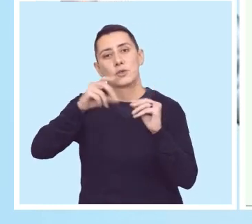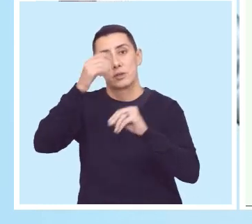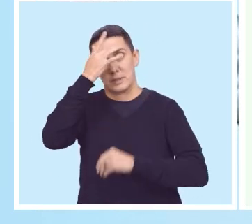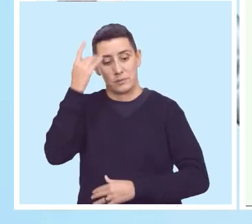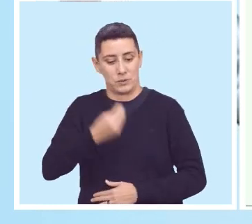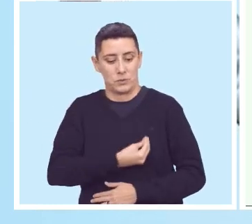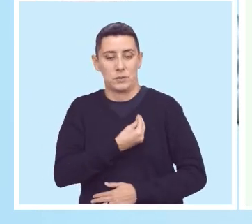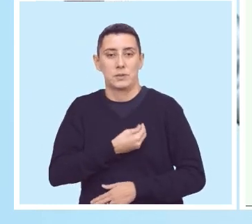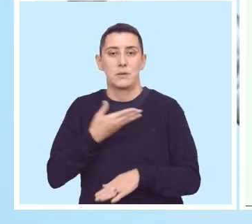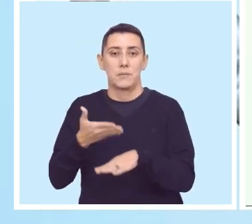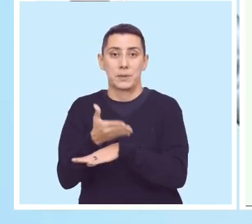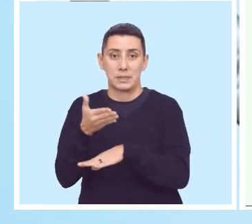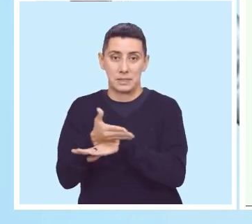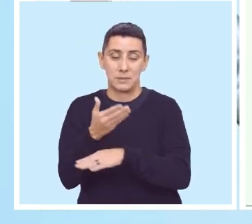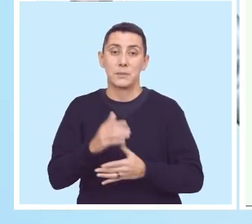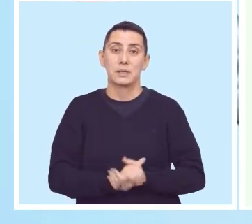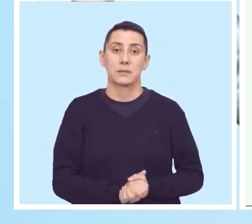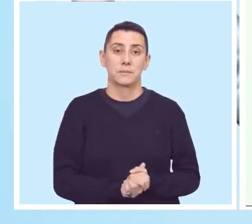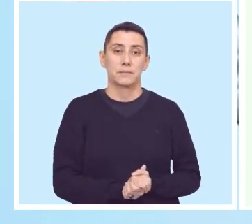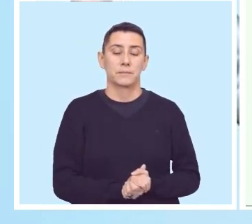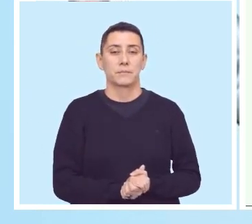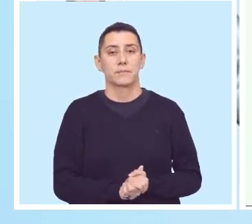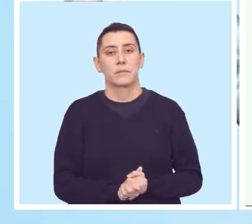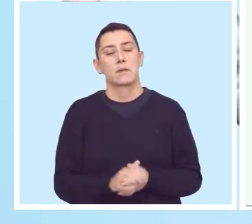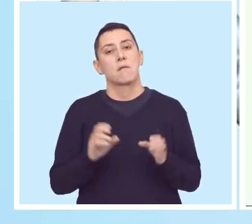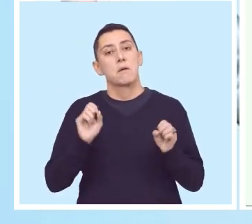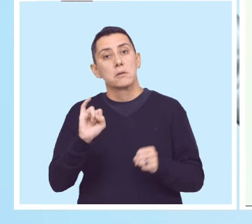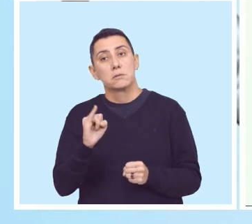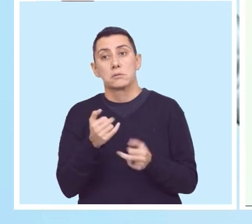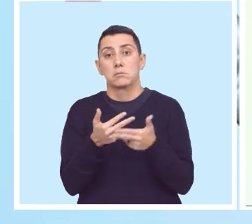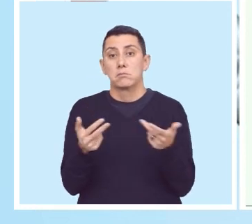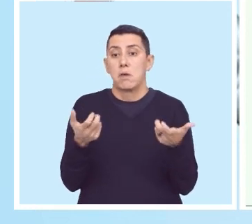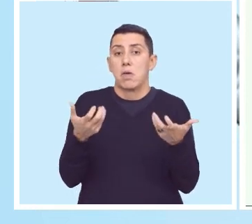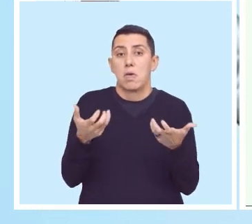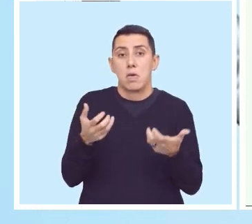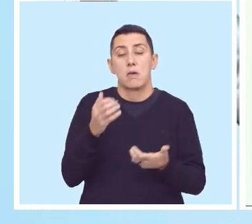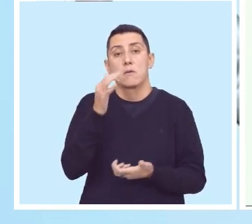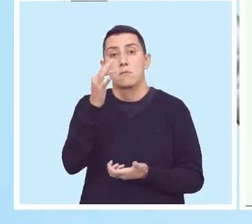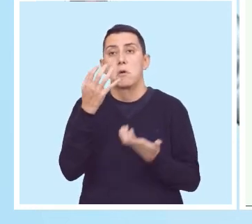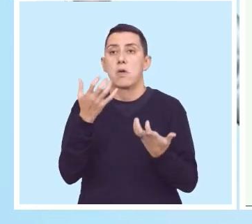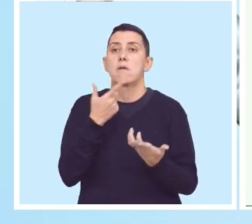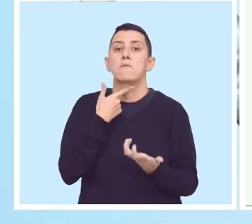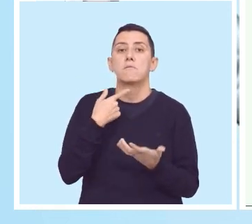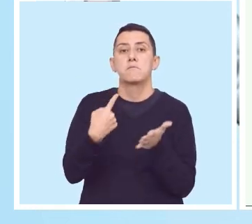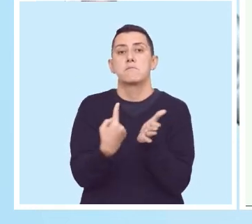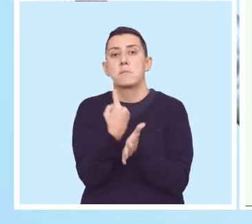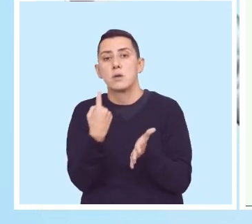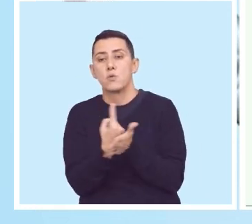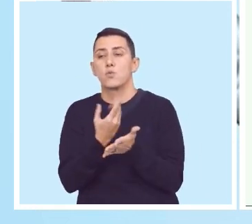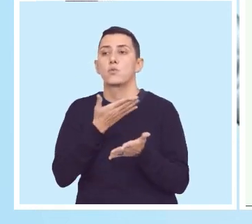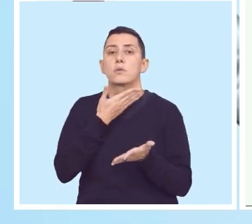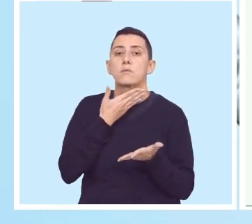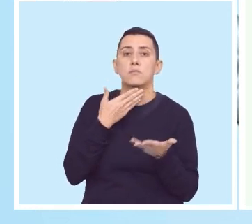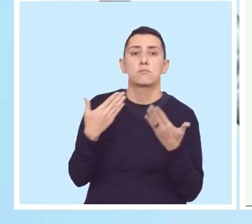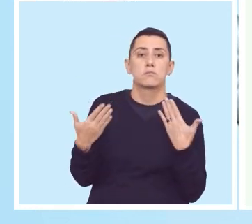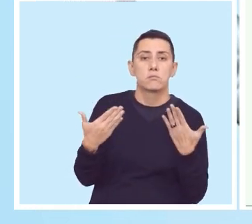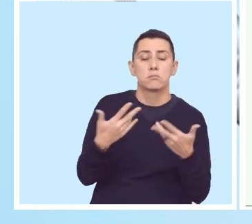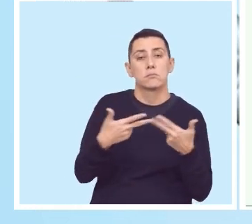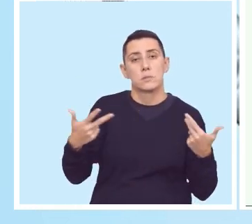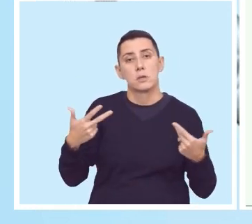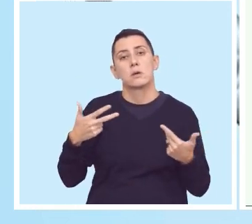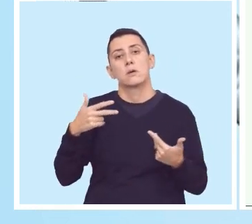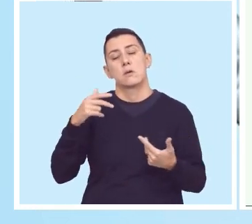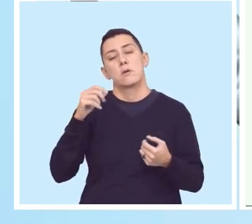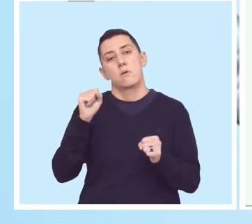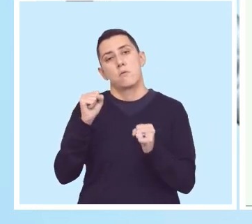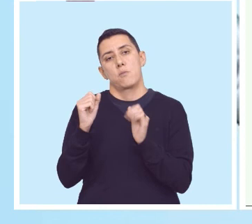ao longo do processo. E, pessoal, ficamos à disposição aqui para qualquer conversa fora daqui, né? O